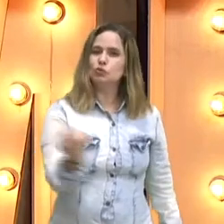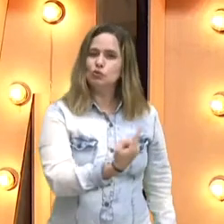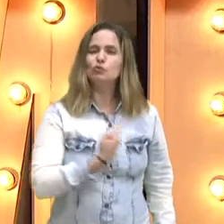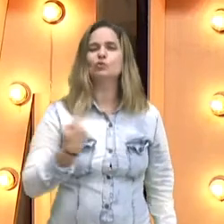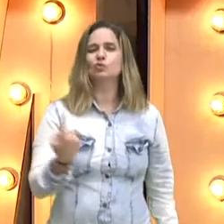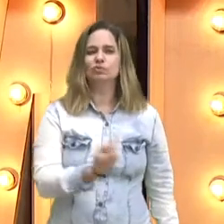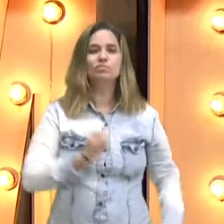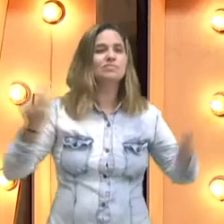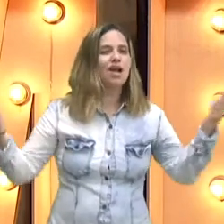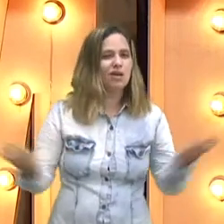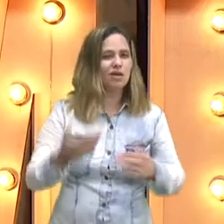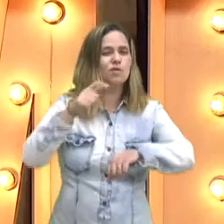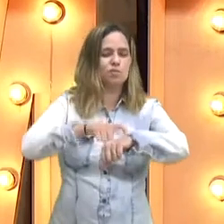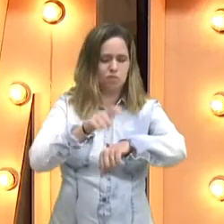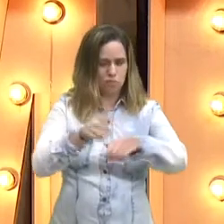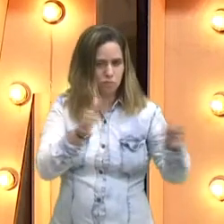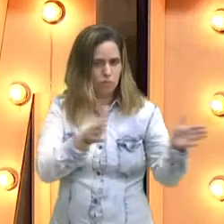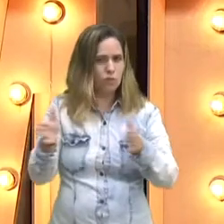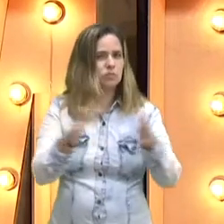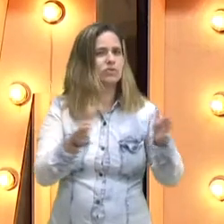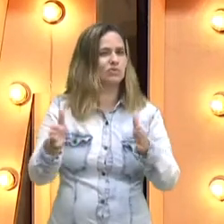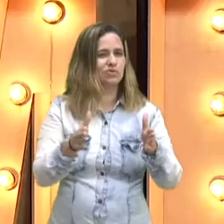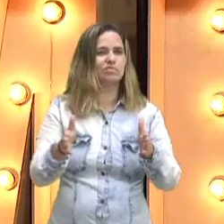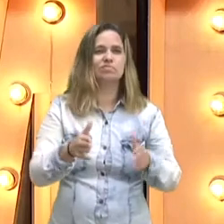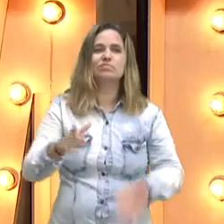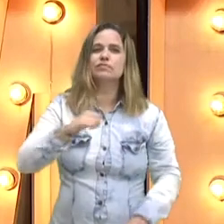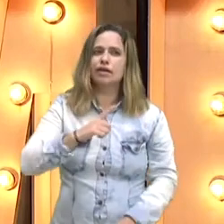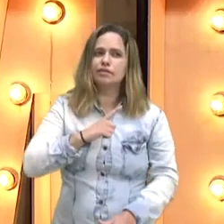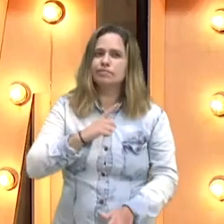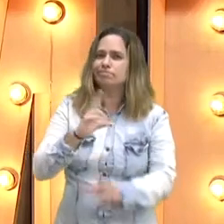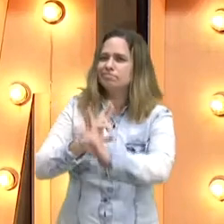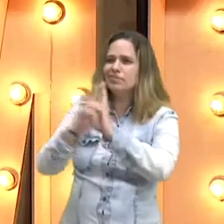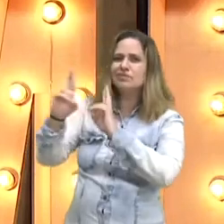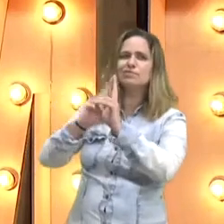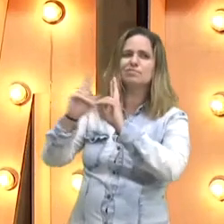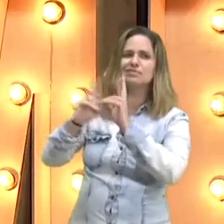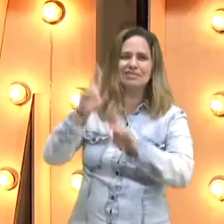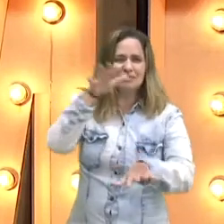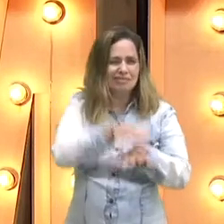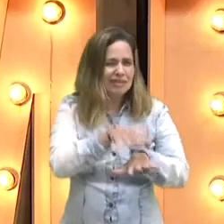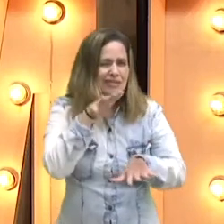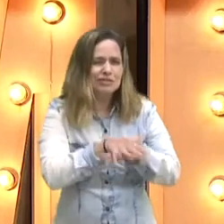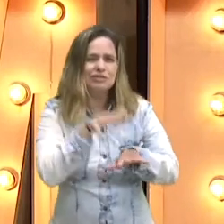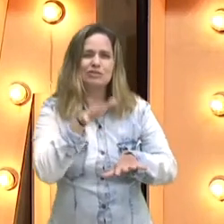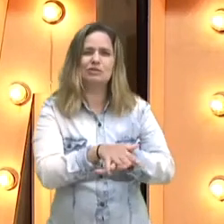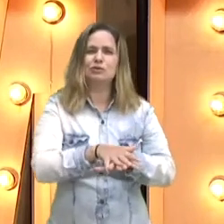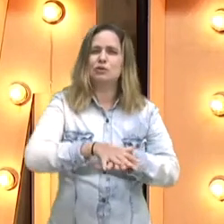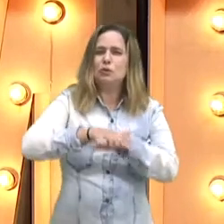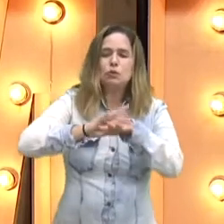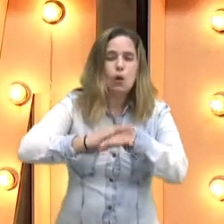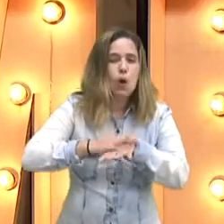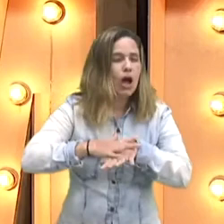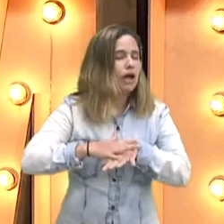tempo de relações sexuais doentias. O conceito de família hoje é